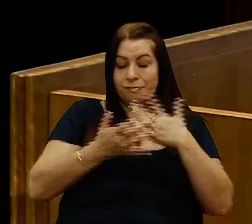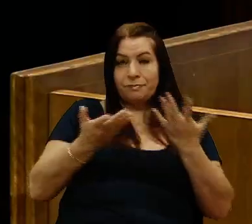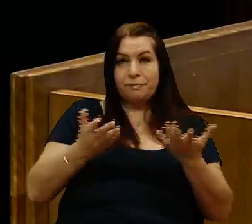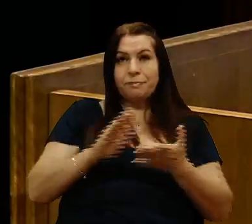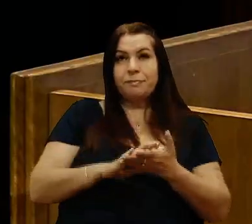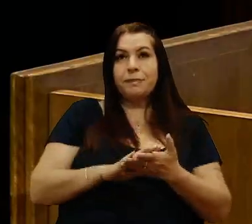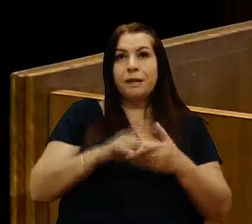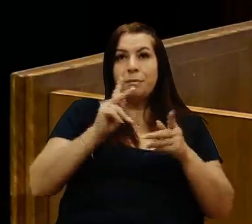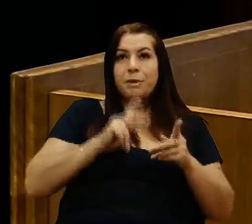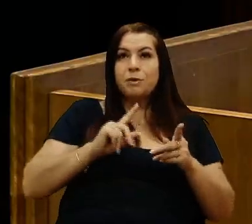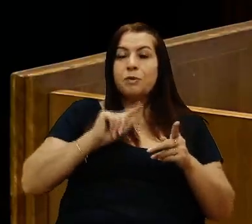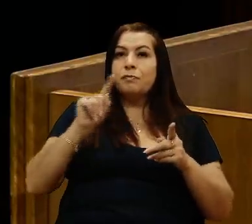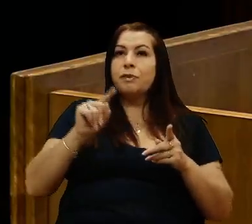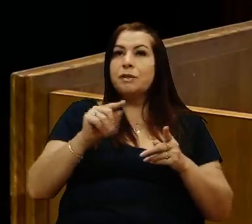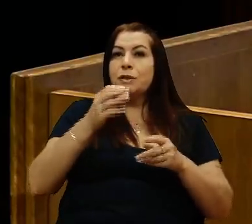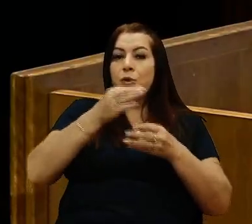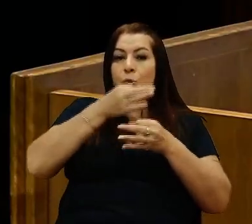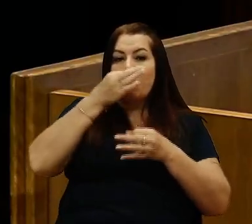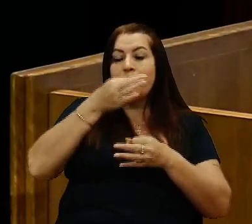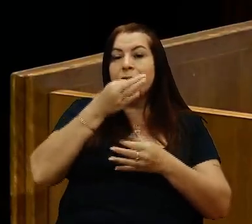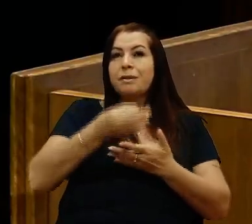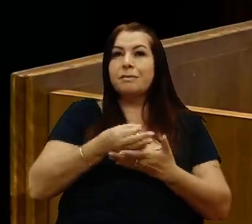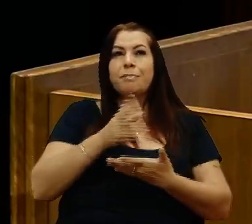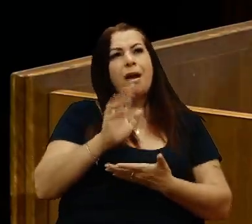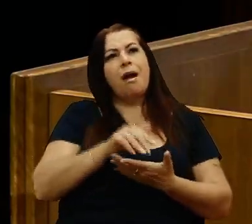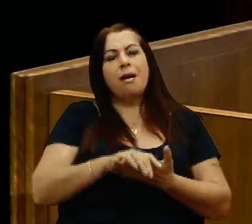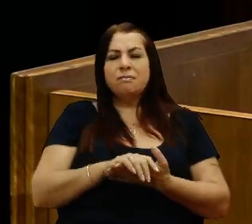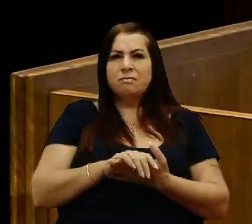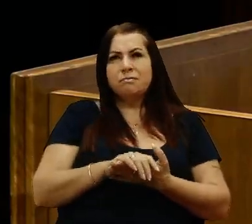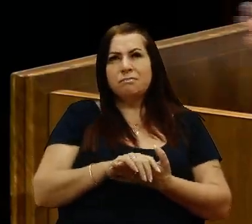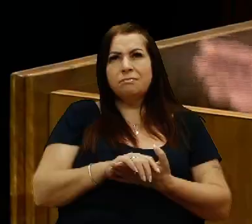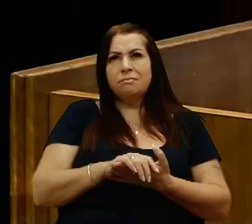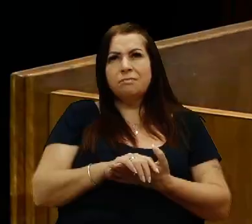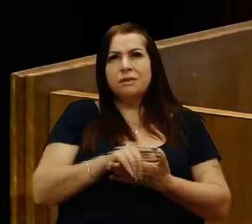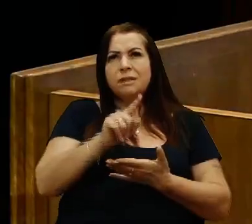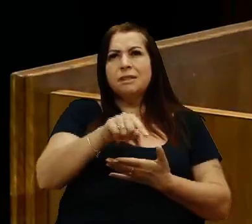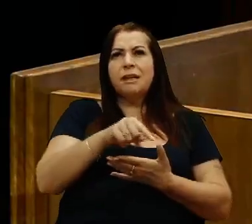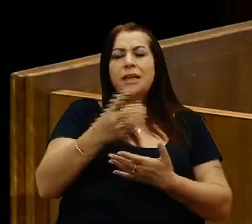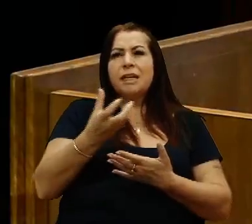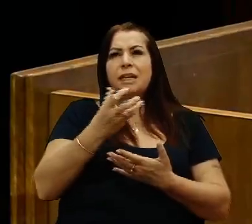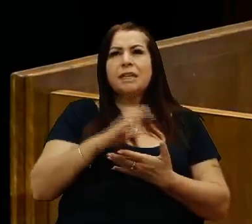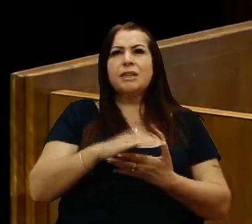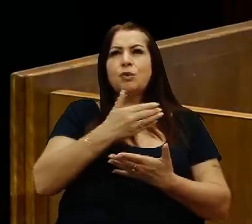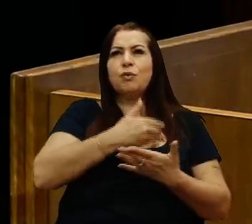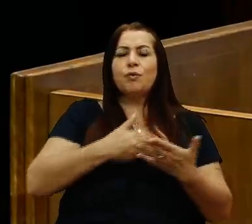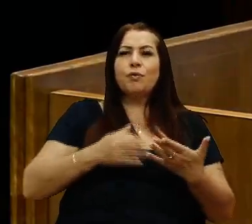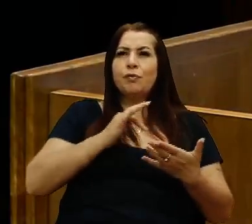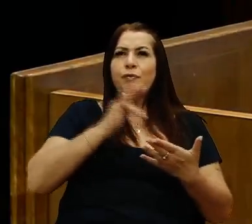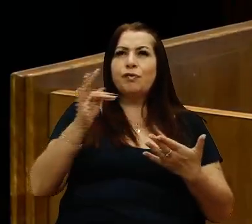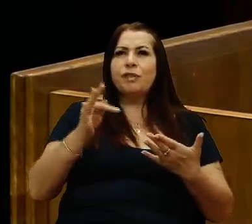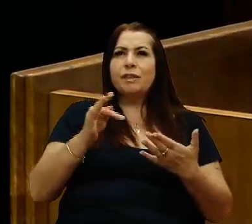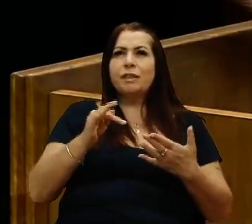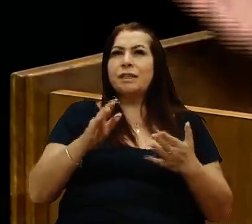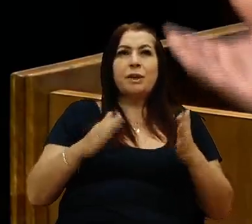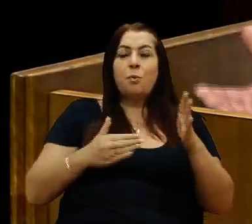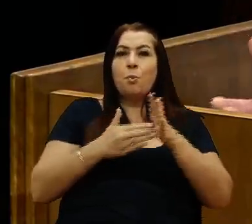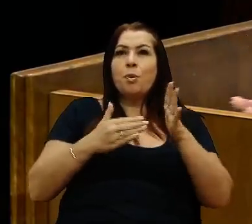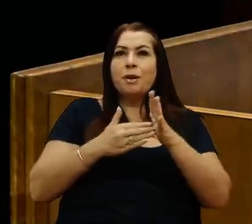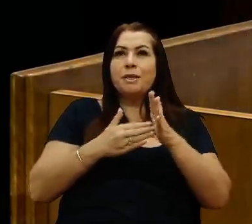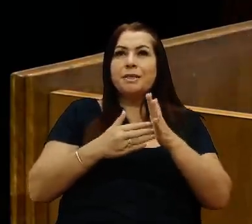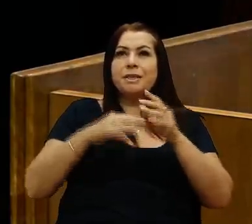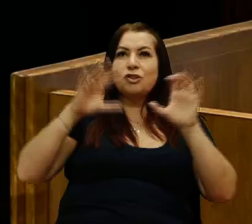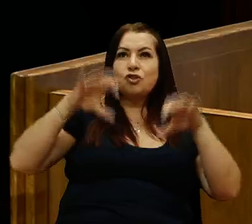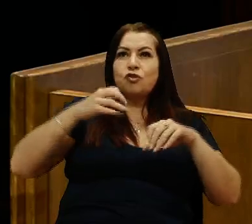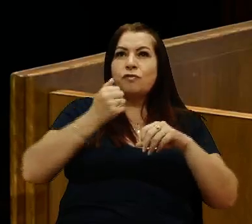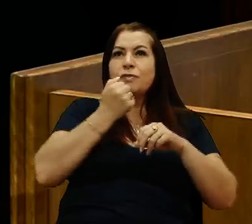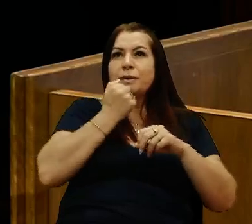lá e dizendo: o cara está querendo que o governo federal impeça que caia granizo.